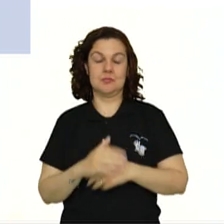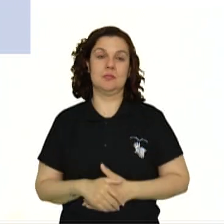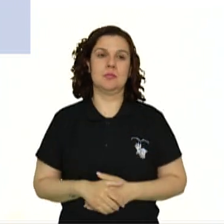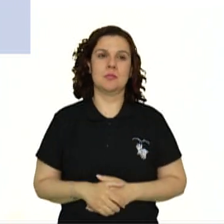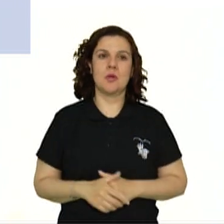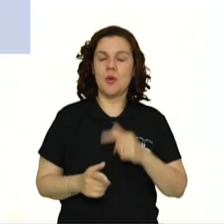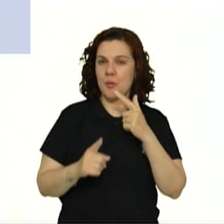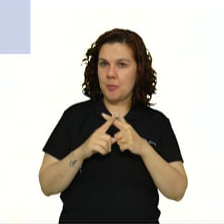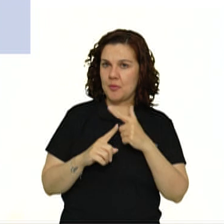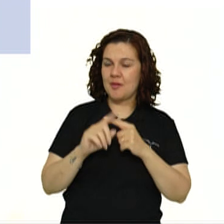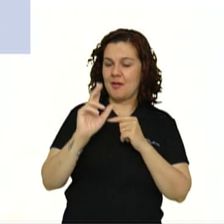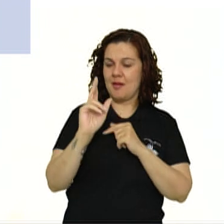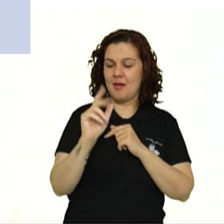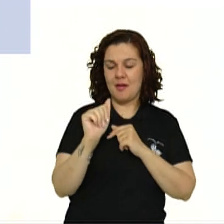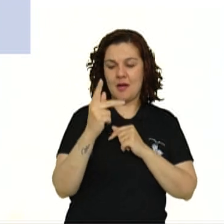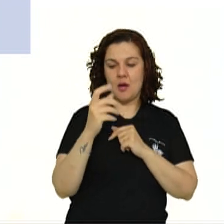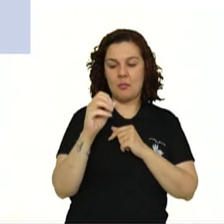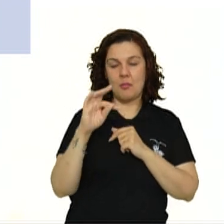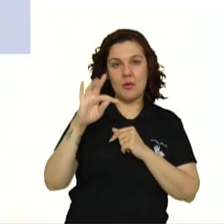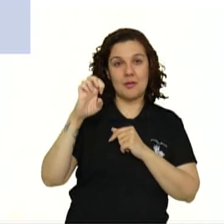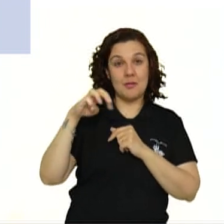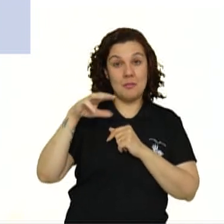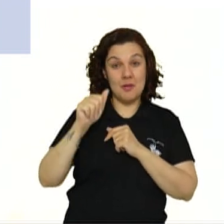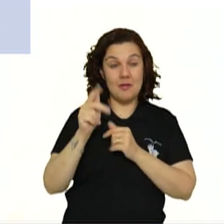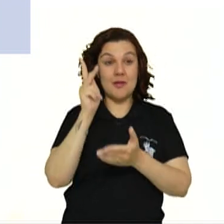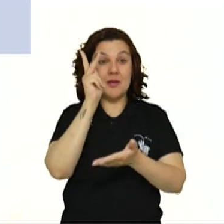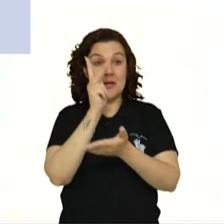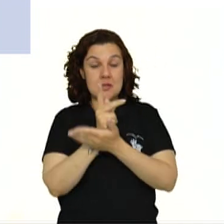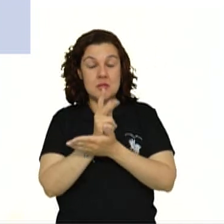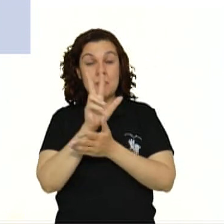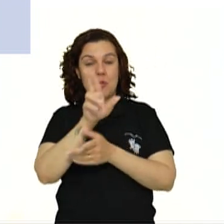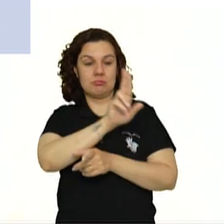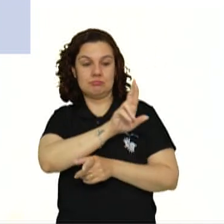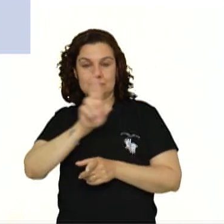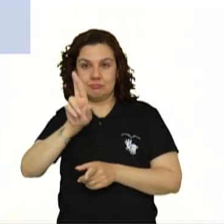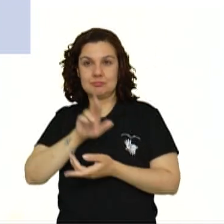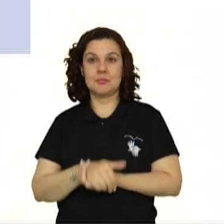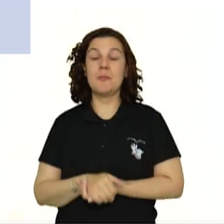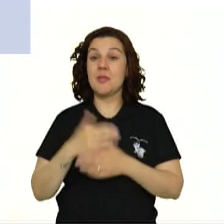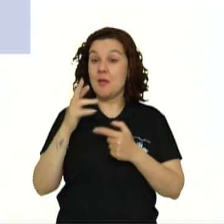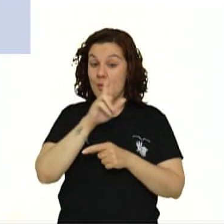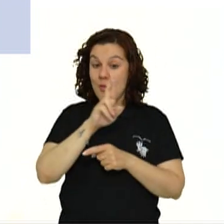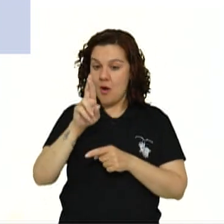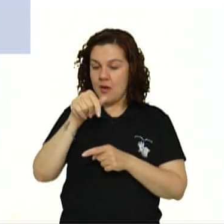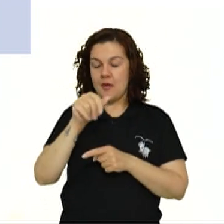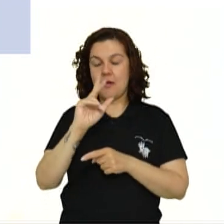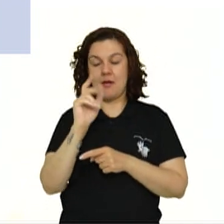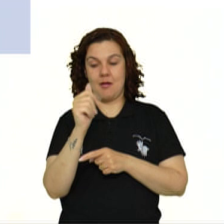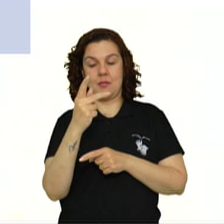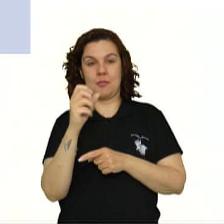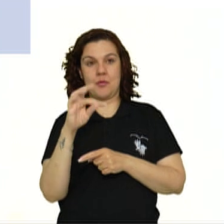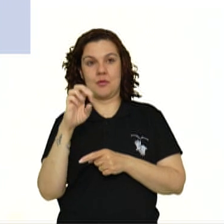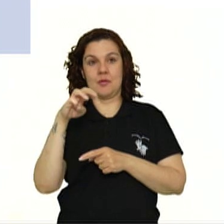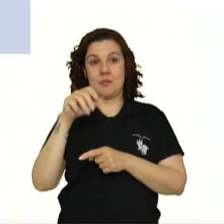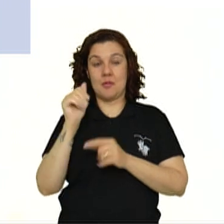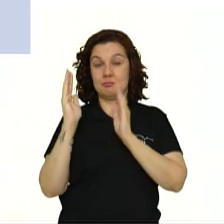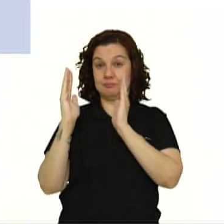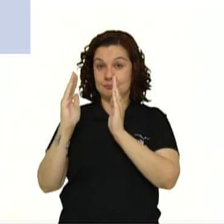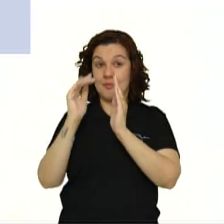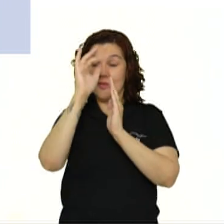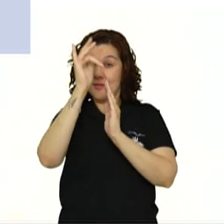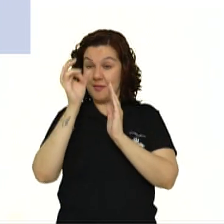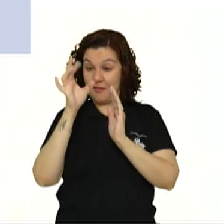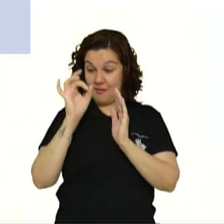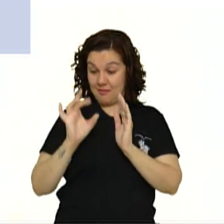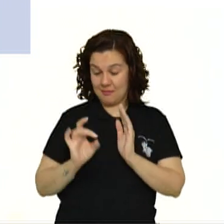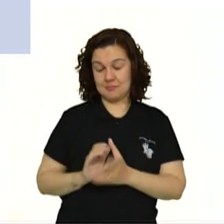Por que eu vou falar do apótema? Porque o apótema vai ser igual ao raio. O raio é igual ao apótema de cada um desses polígonos,